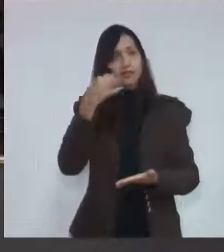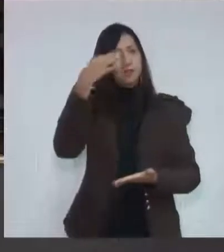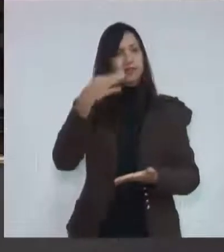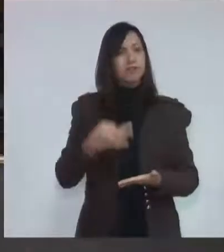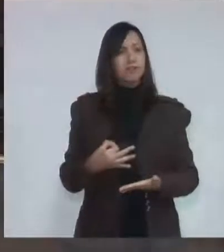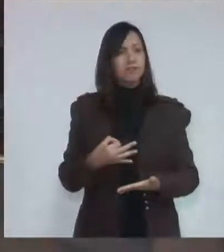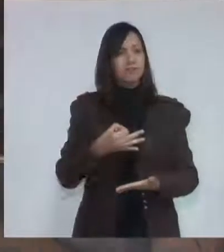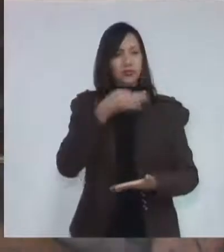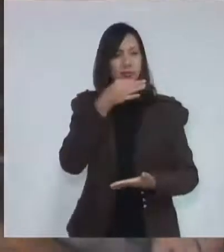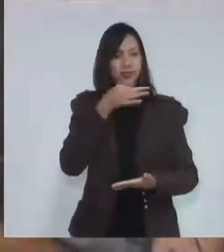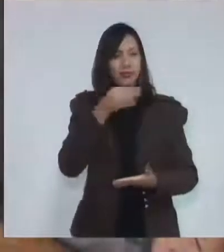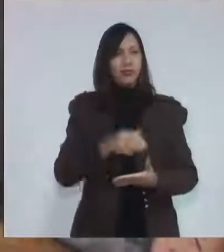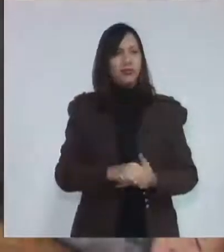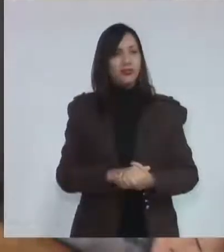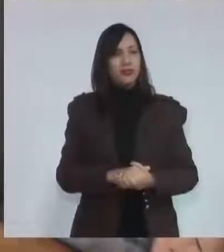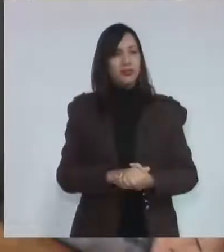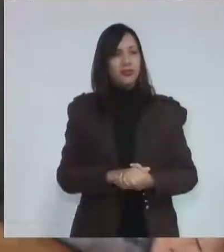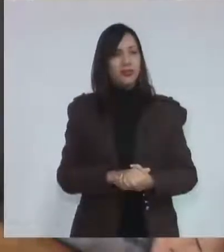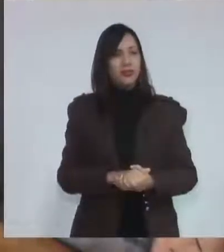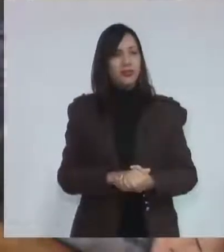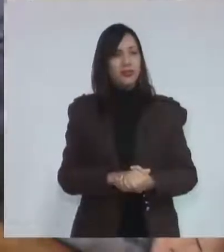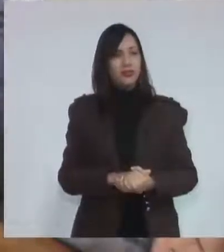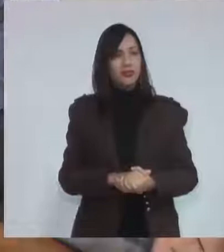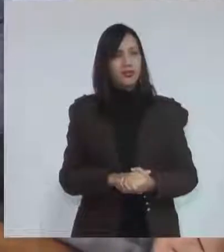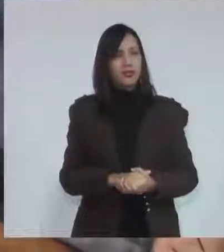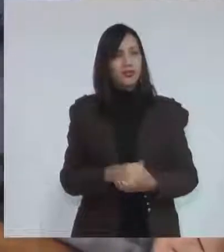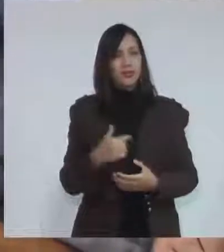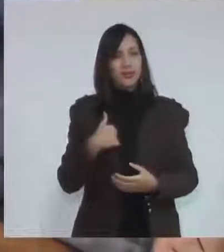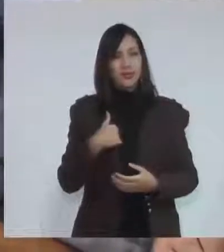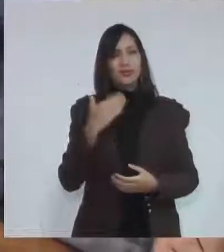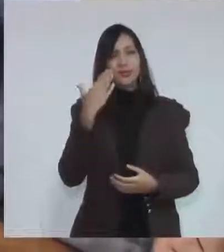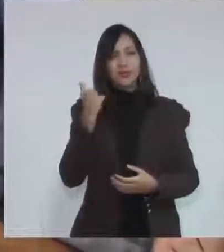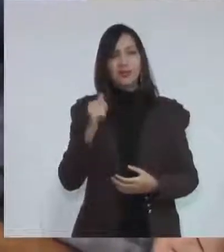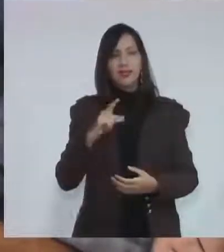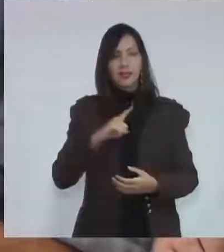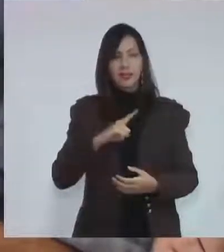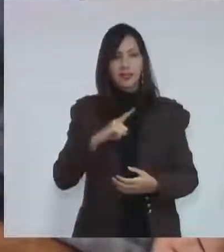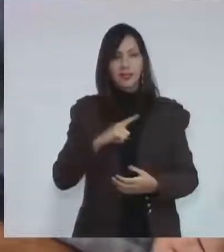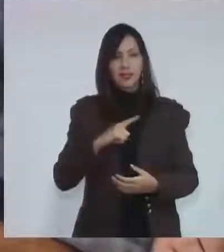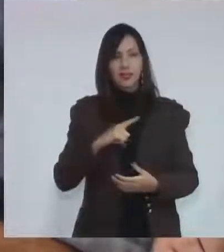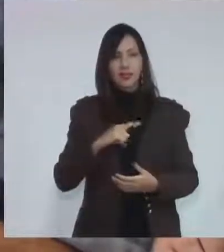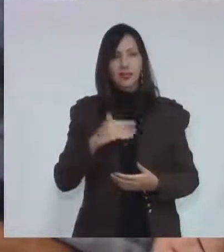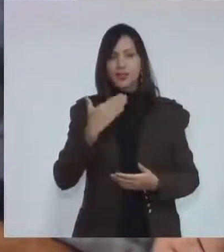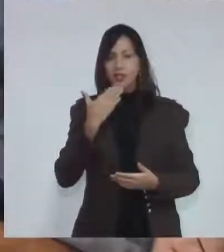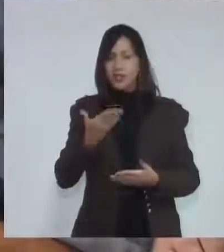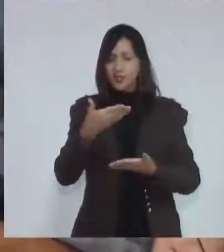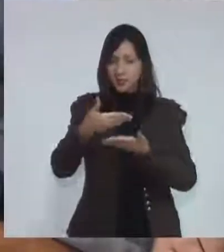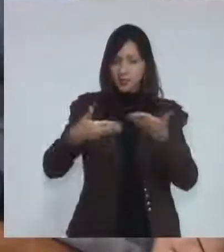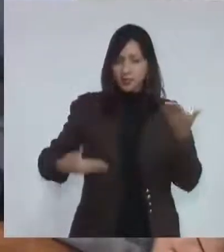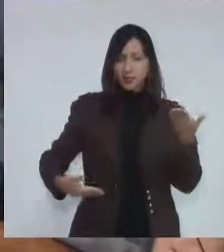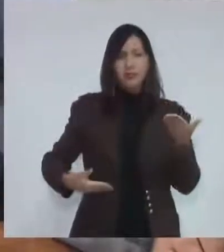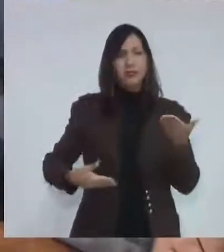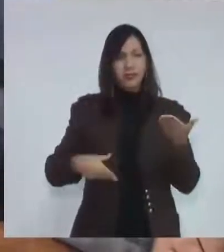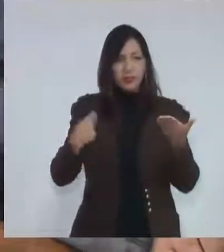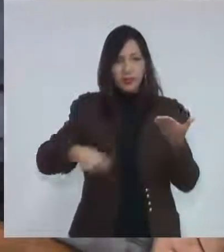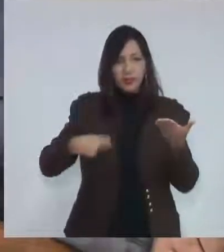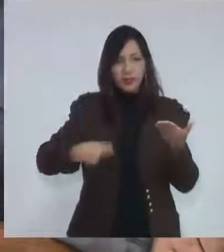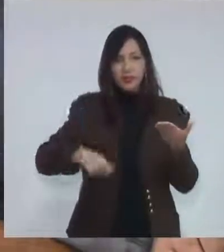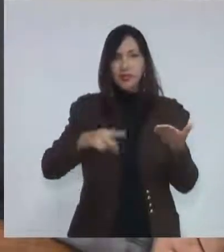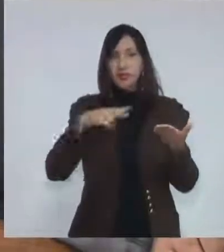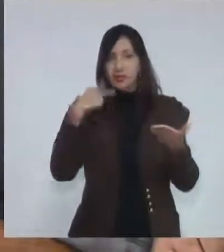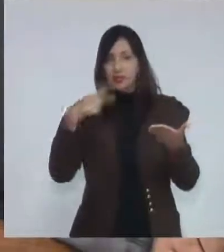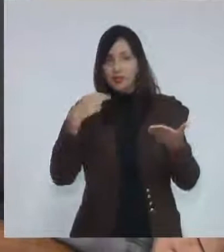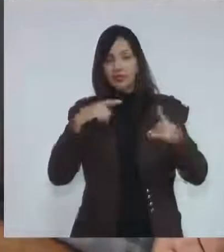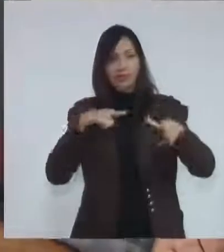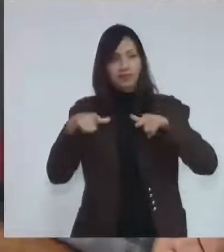posicionar. Eu entendo que o requerimento de informação é um instrumento legítimo e necessário para o vereador